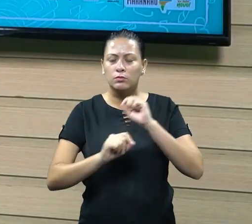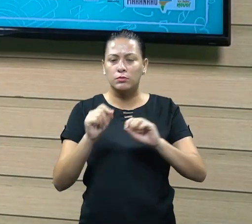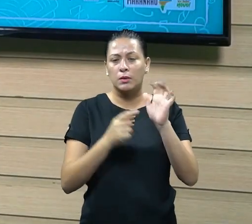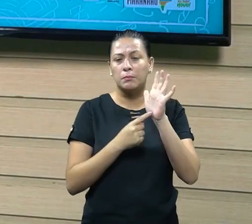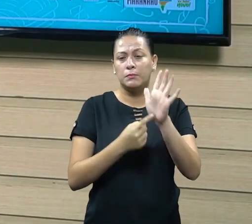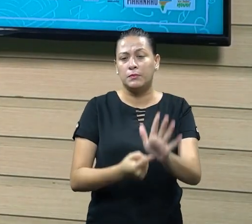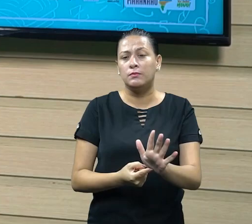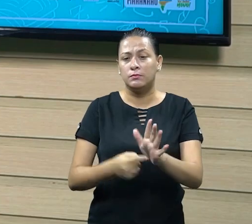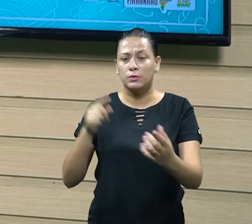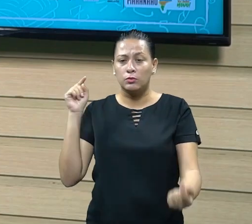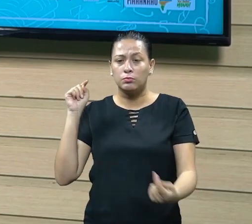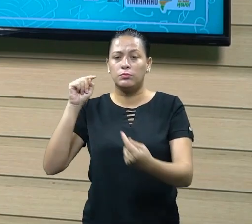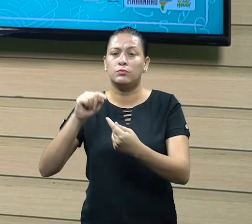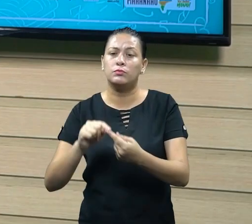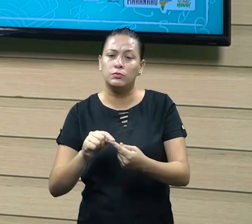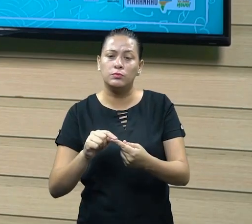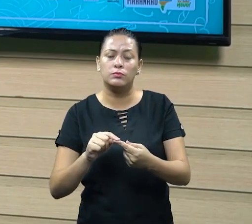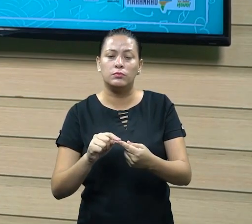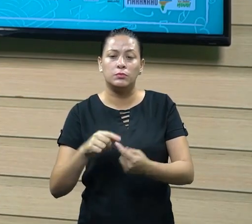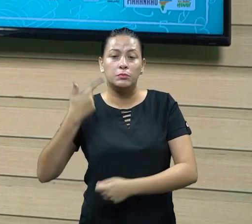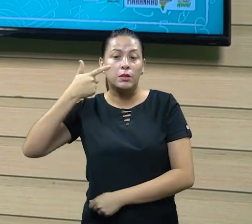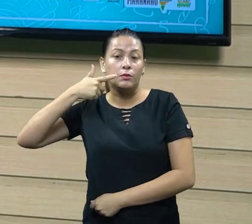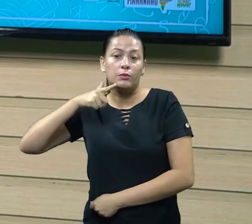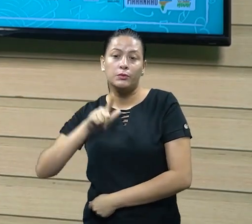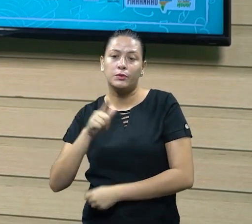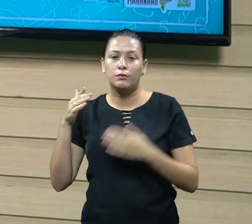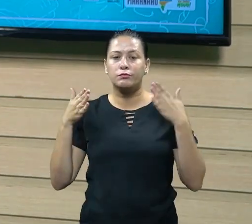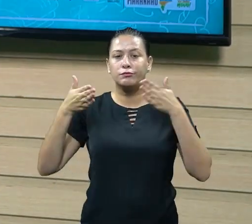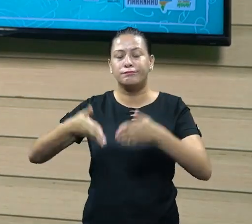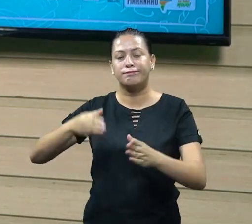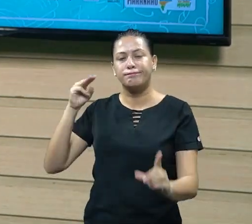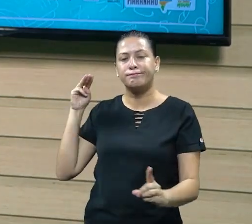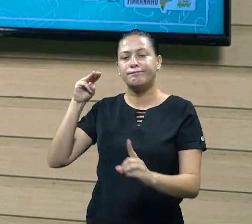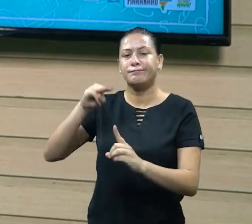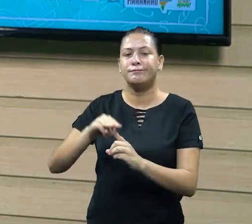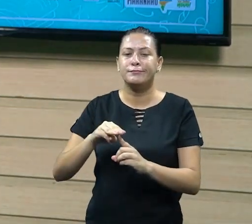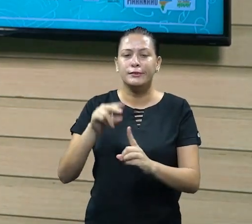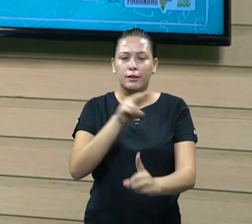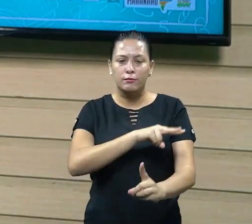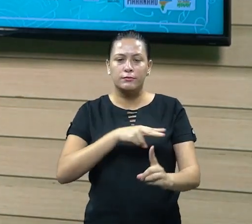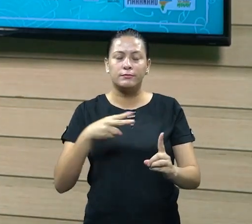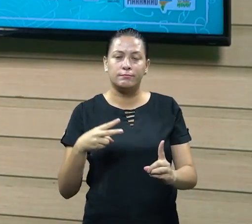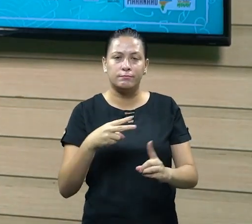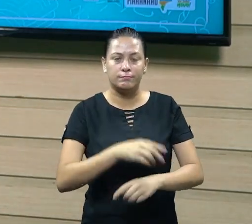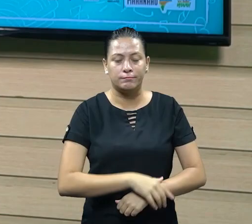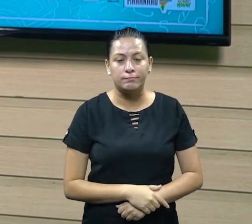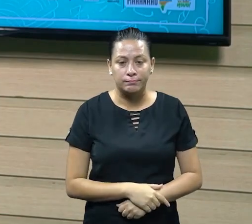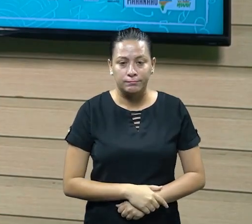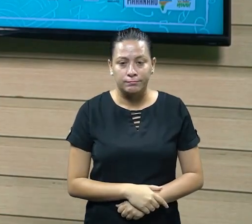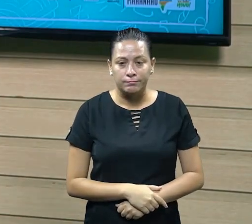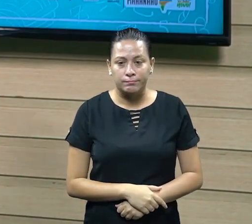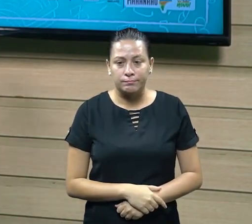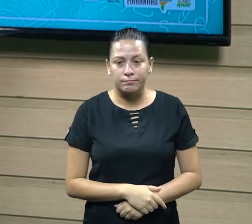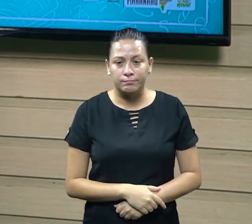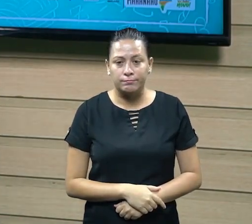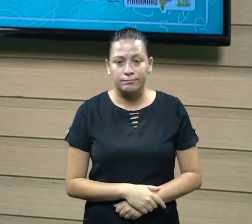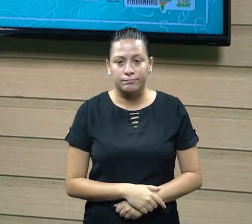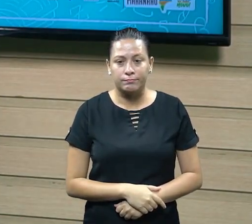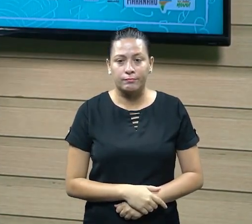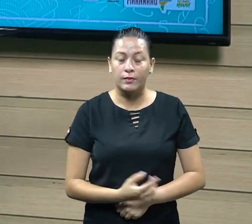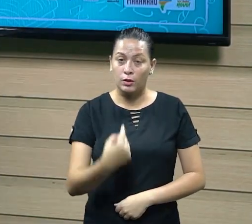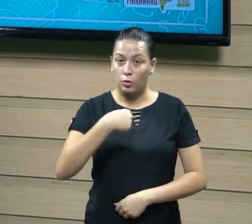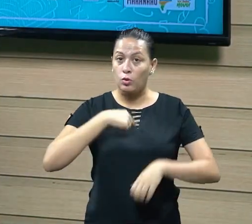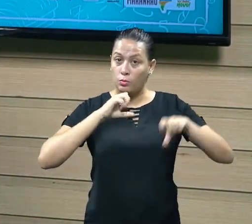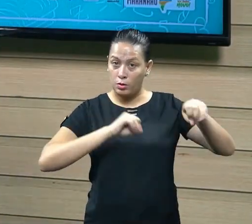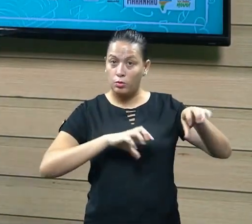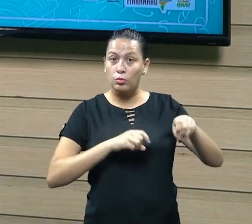nunca hoje, a educação faz a diferença. Eu tenho um slogan que eu trago comigo, que o conhecimento é o caminho para o sucesso, né? Porque quando eu educo, eu